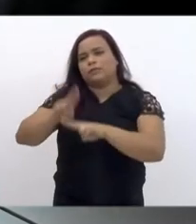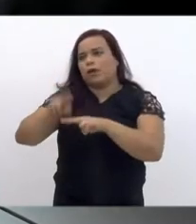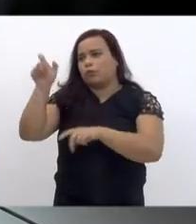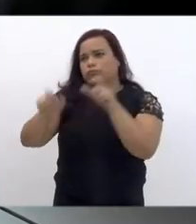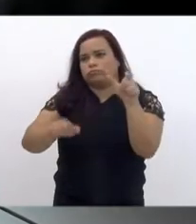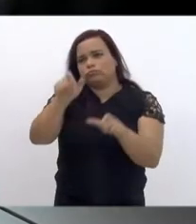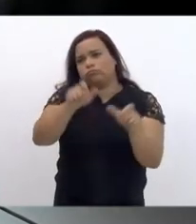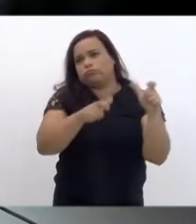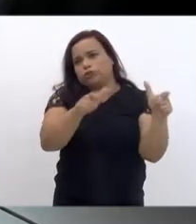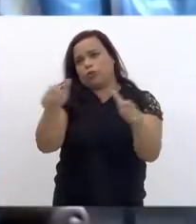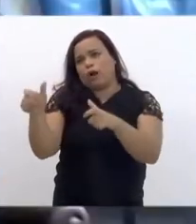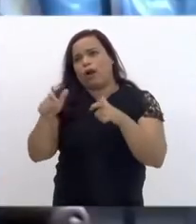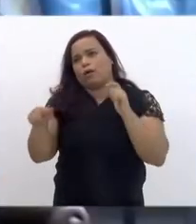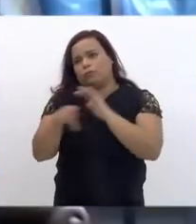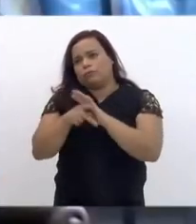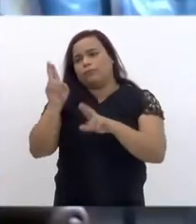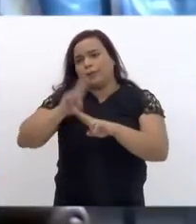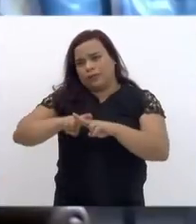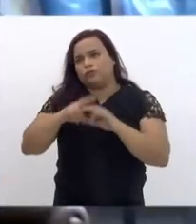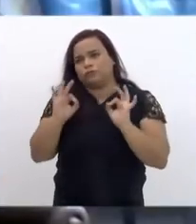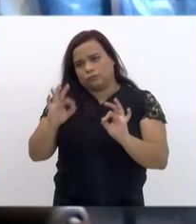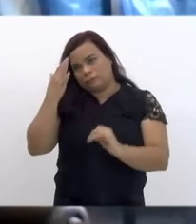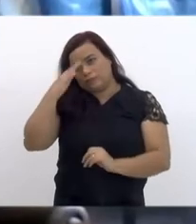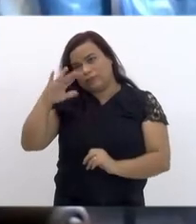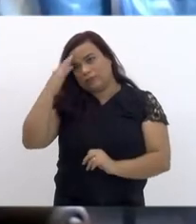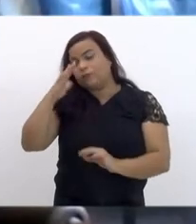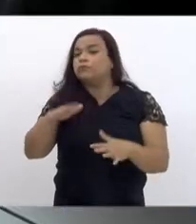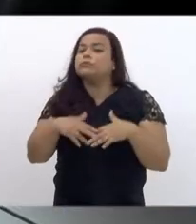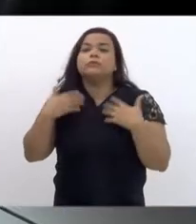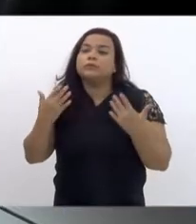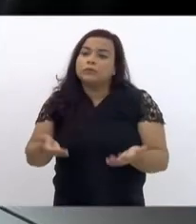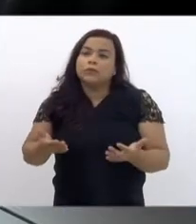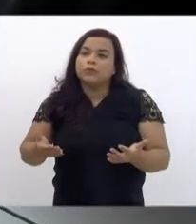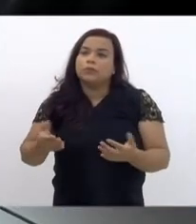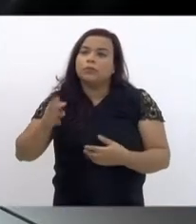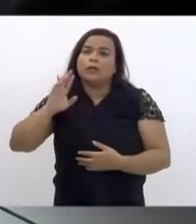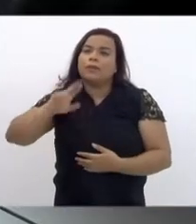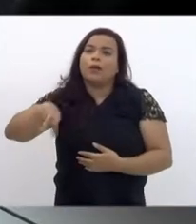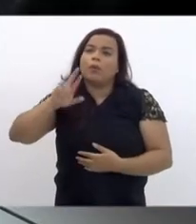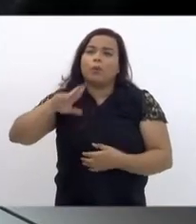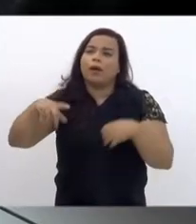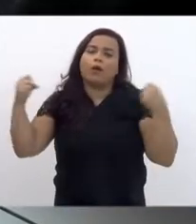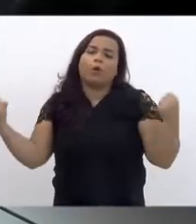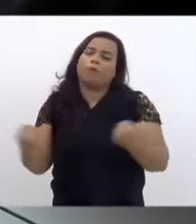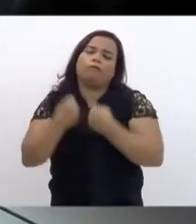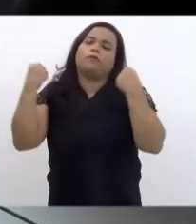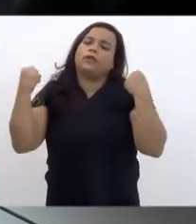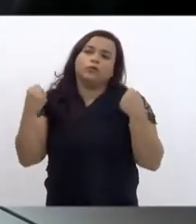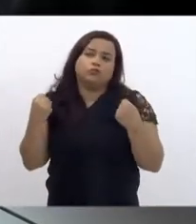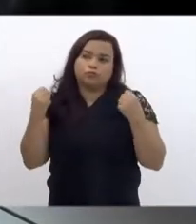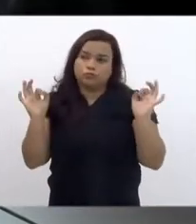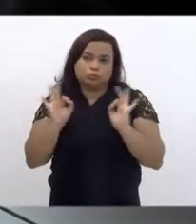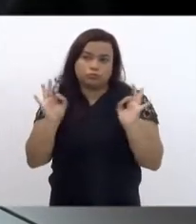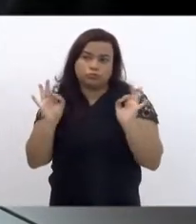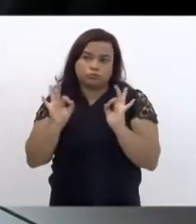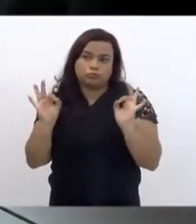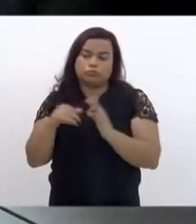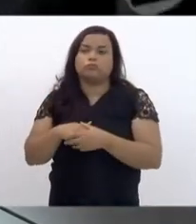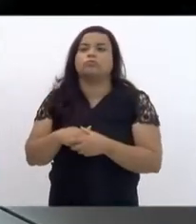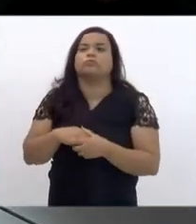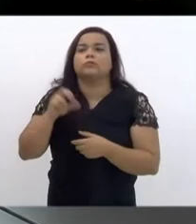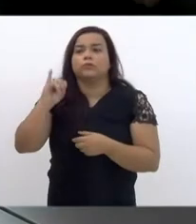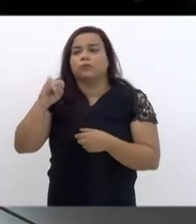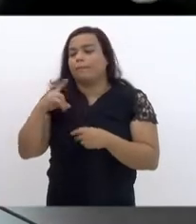Claro, com que eu estou de acordo, claro. Então, não há conflito em você estar